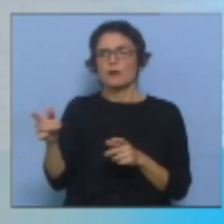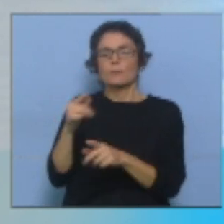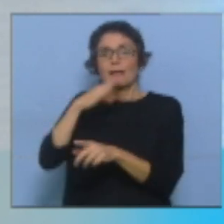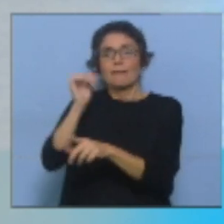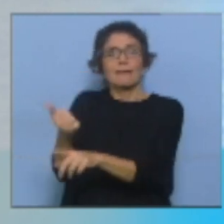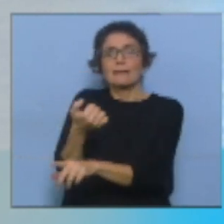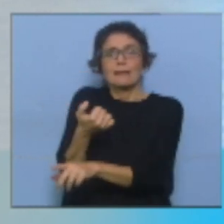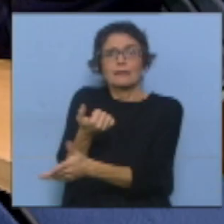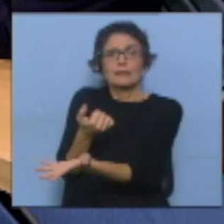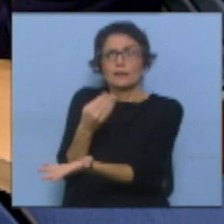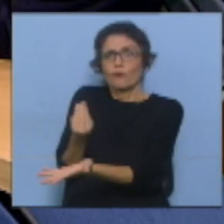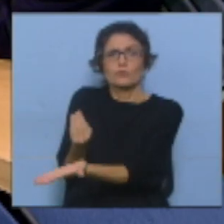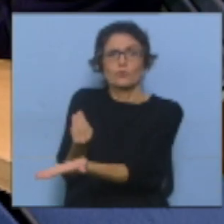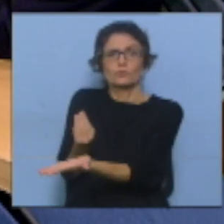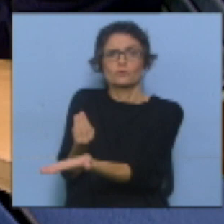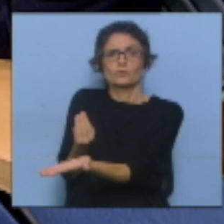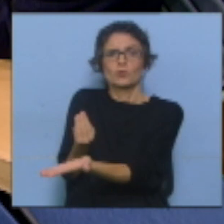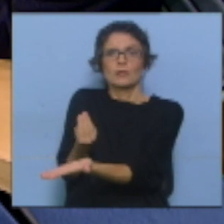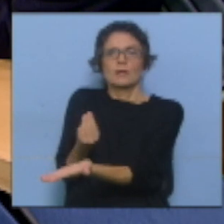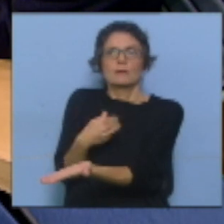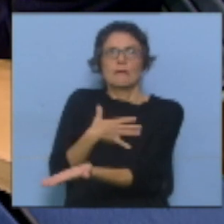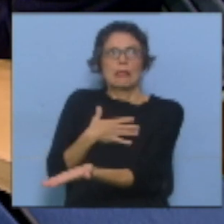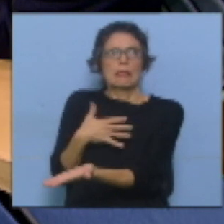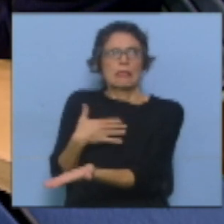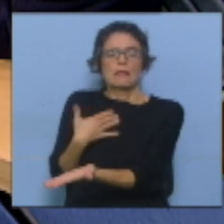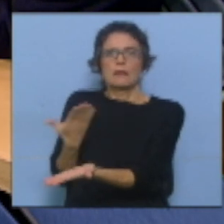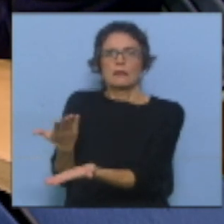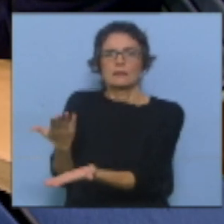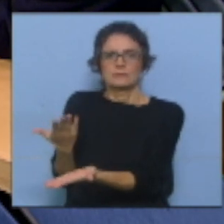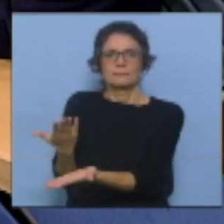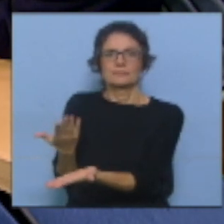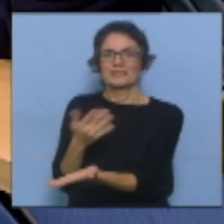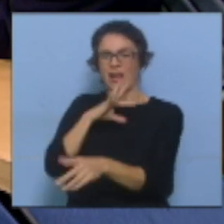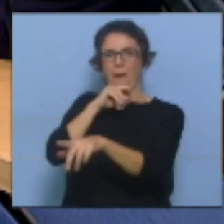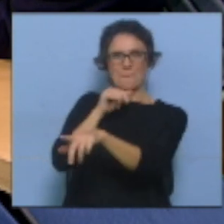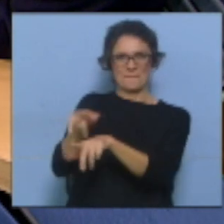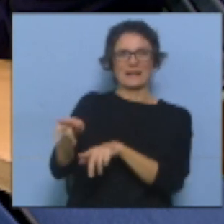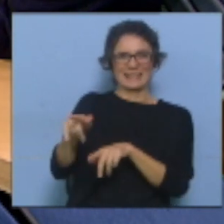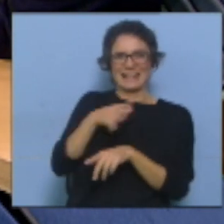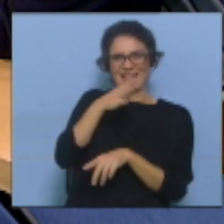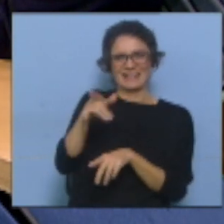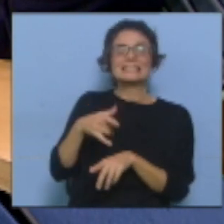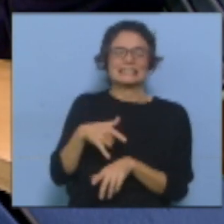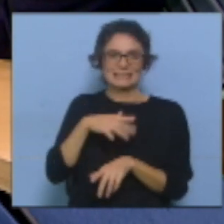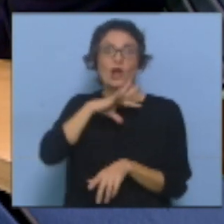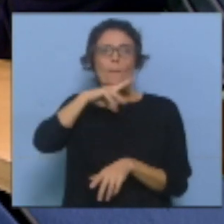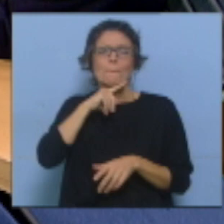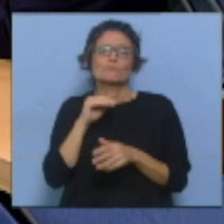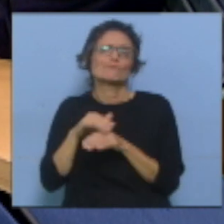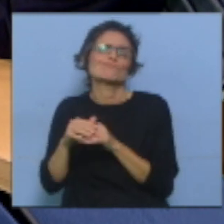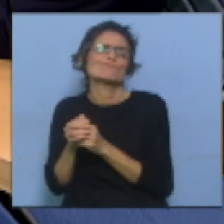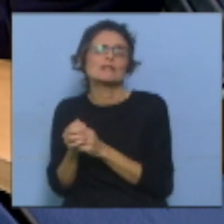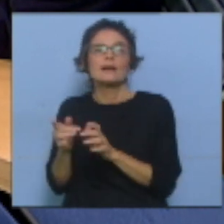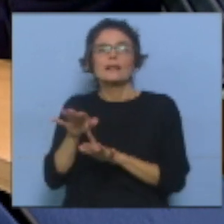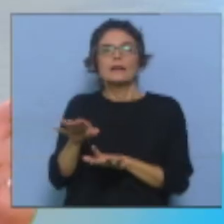era muito novo. E pensámos que... Isto é a mãe a falar, não é? A mãe galinha foi muito